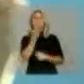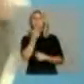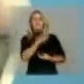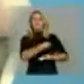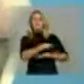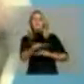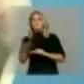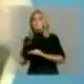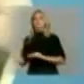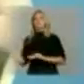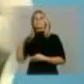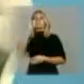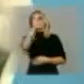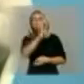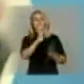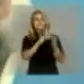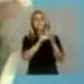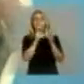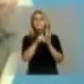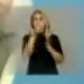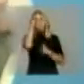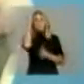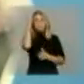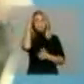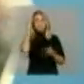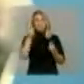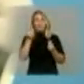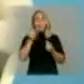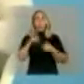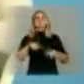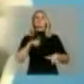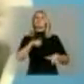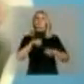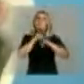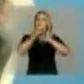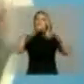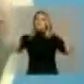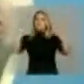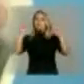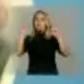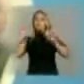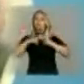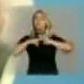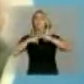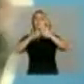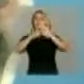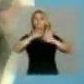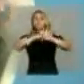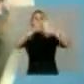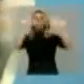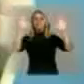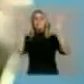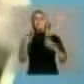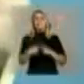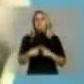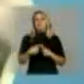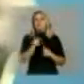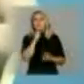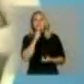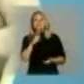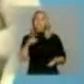distribuído gratuitamente para a população, campanhas de esclarecimento, por que ainda a gente amarga